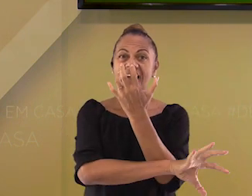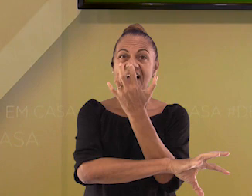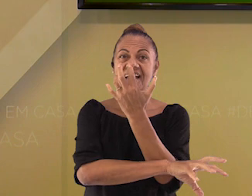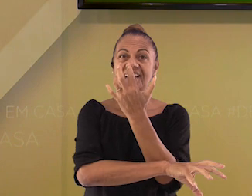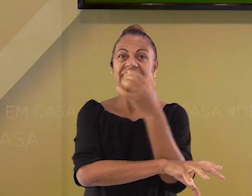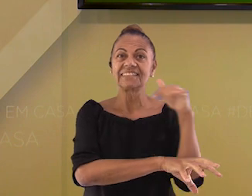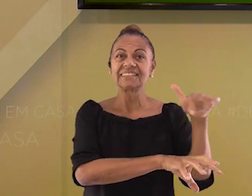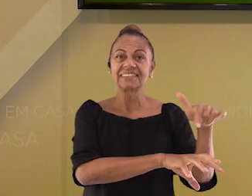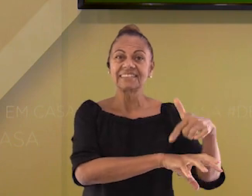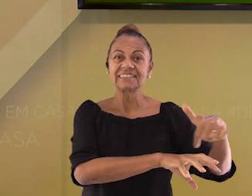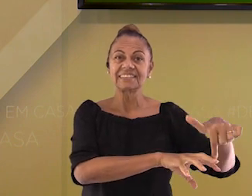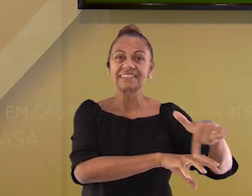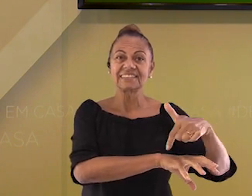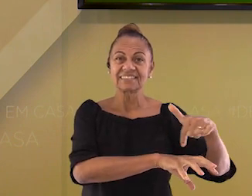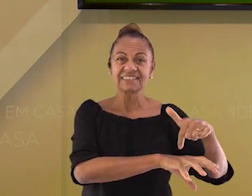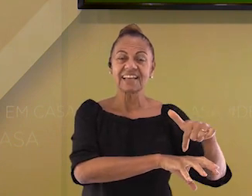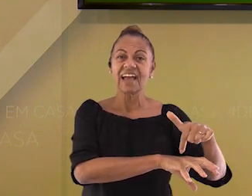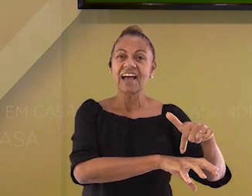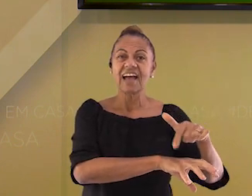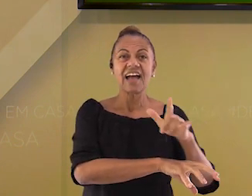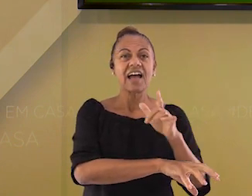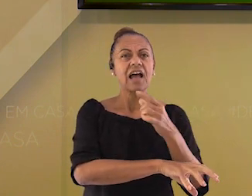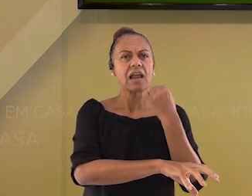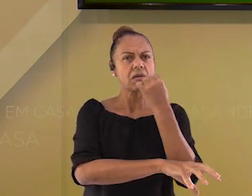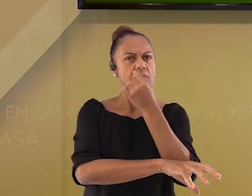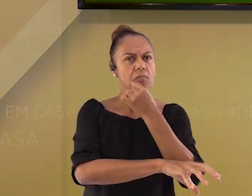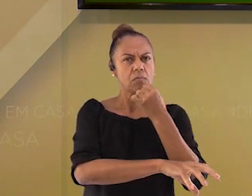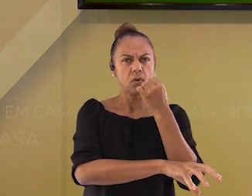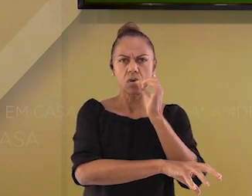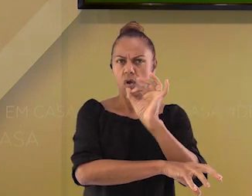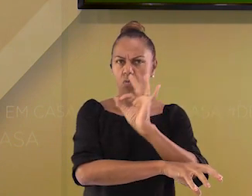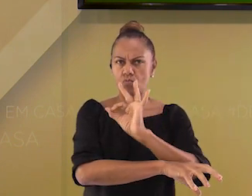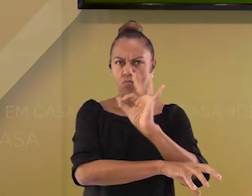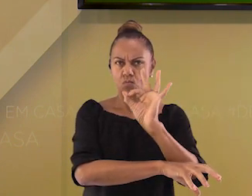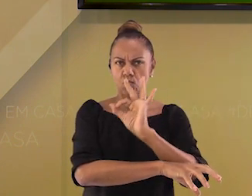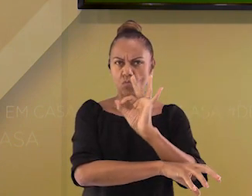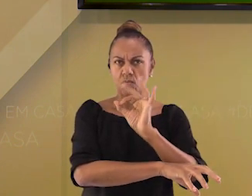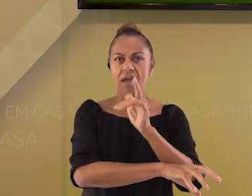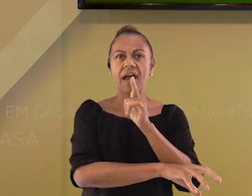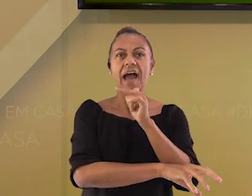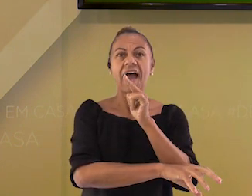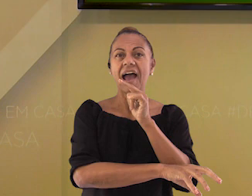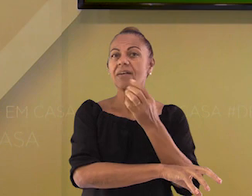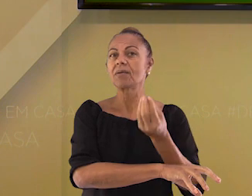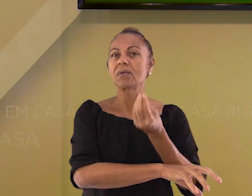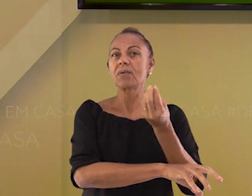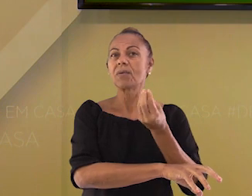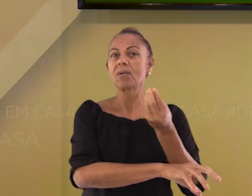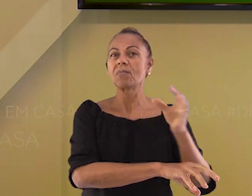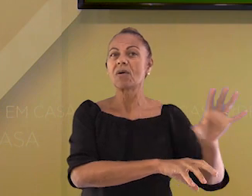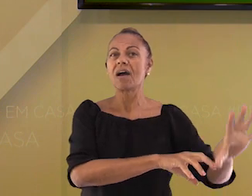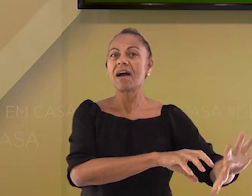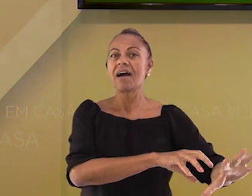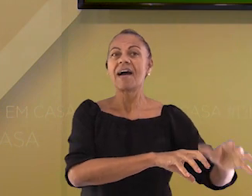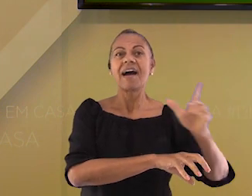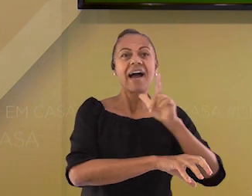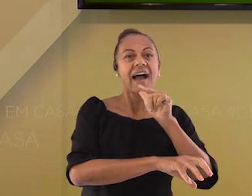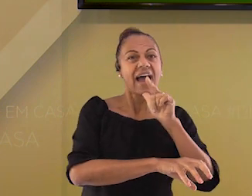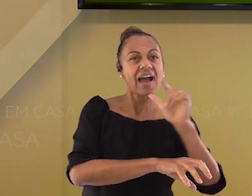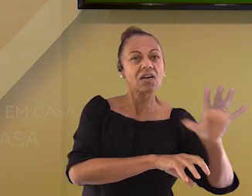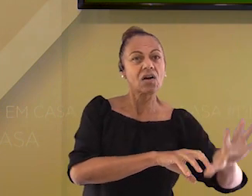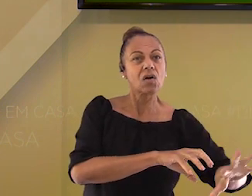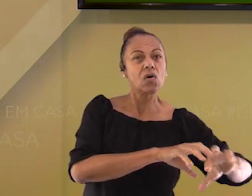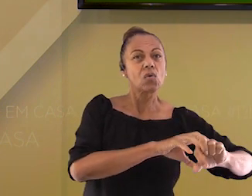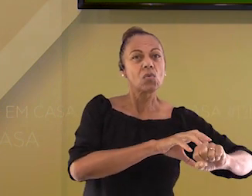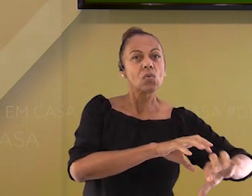assim como a gente. Mas, como ela não possui boca, ela pega essa água através da